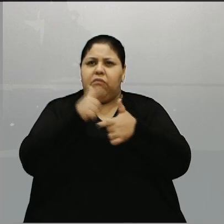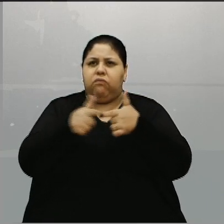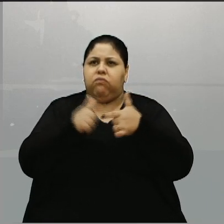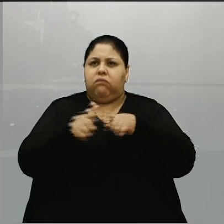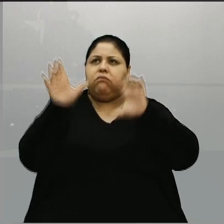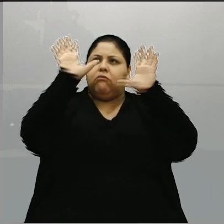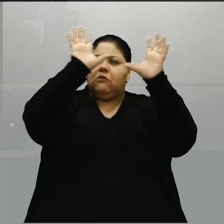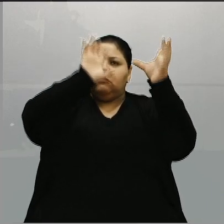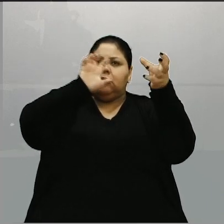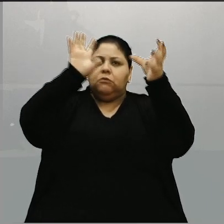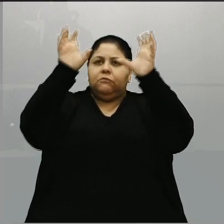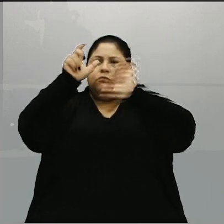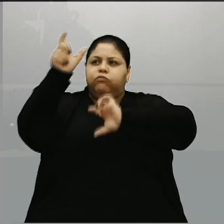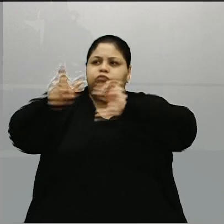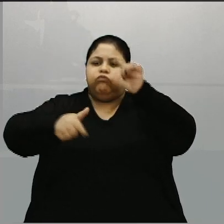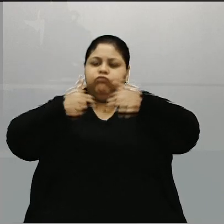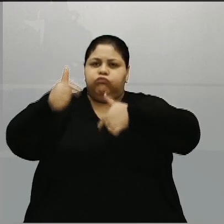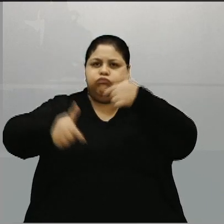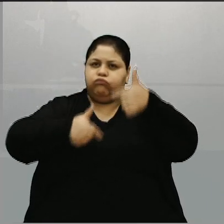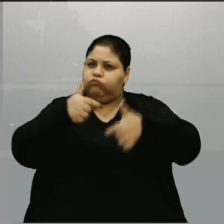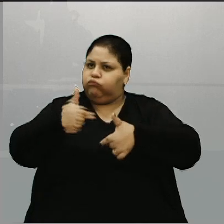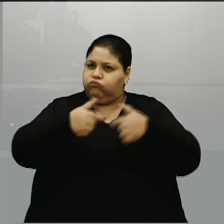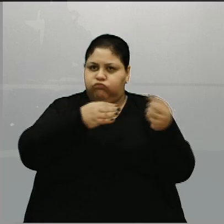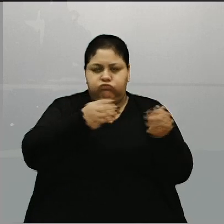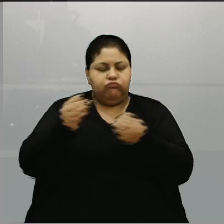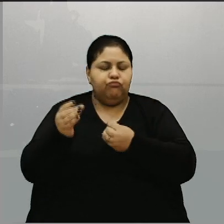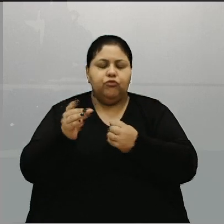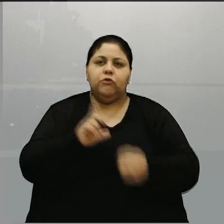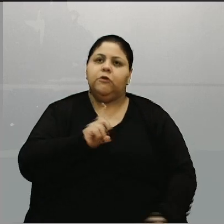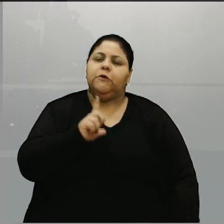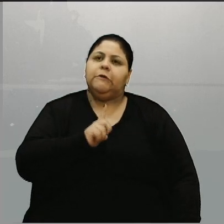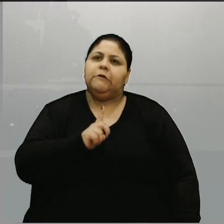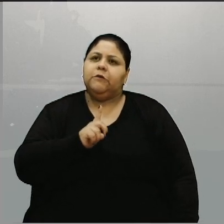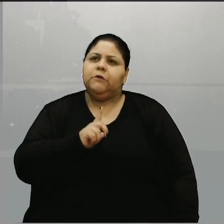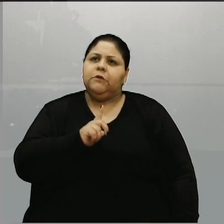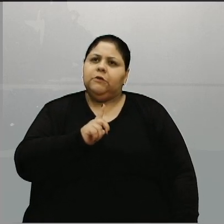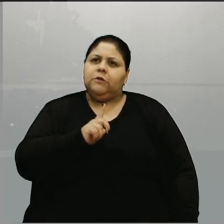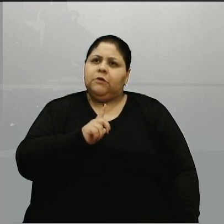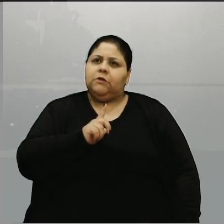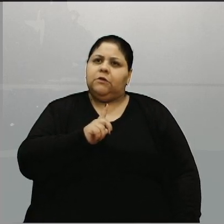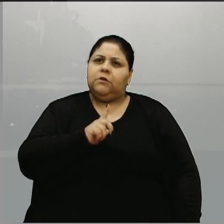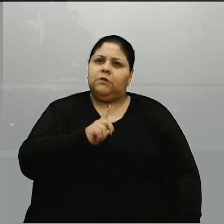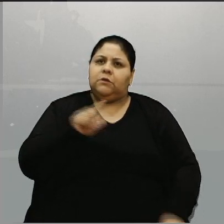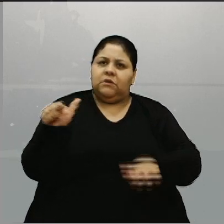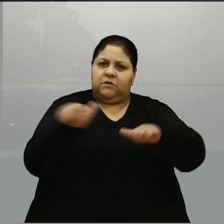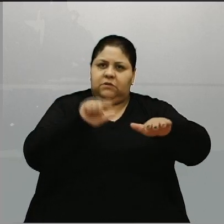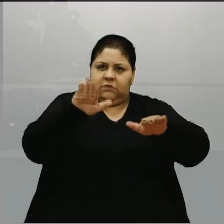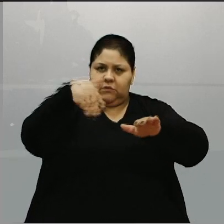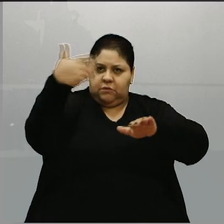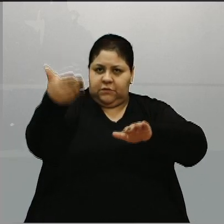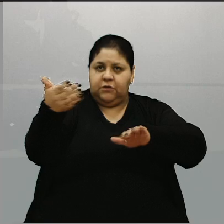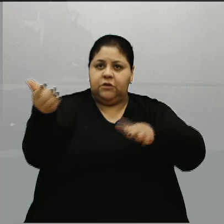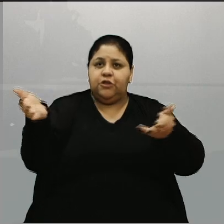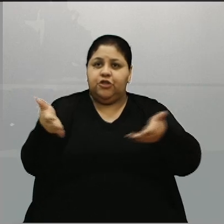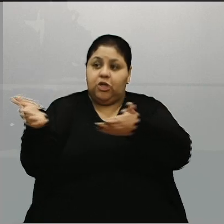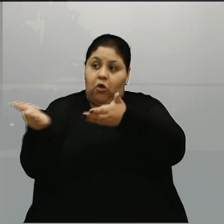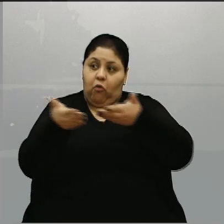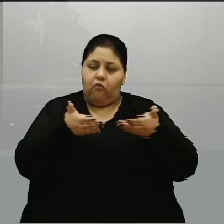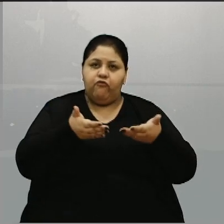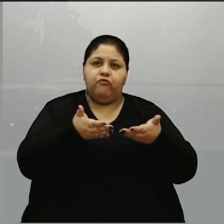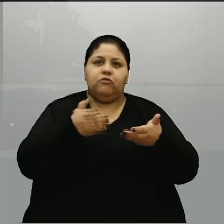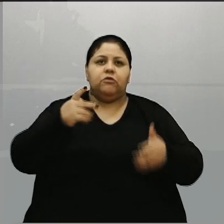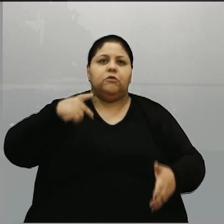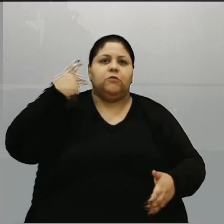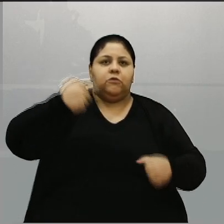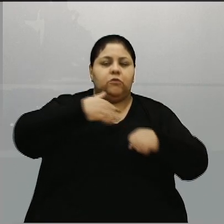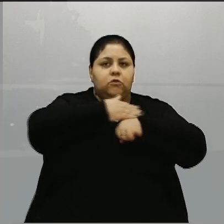pessoas estão lá trabalhando, se dedicando ao máximo. Nós temos... vamos ter na semana que vem, já fica o convite aqui aos vereadores, conversei